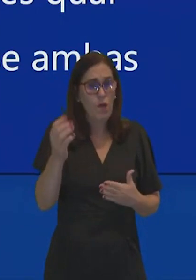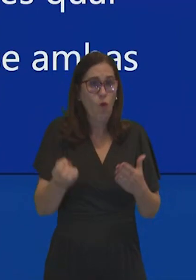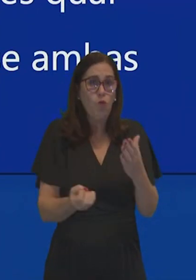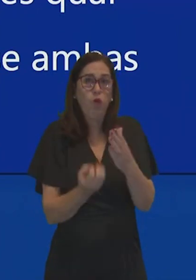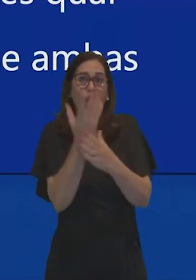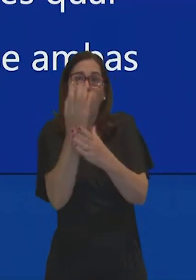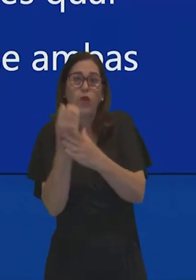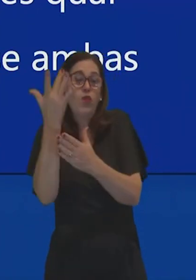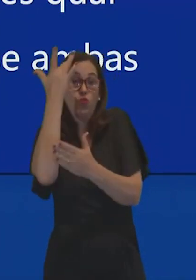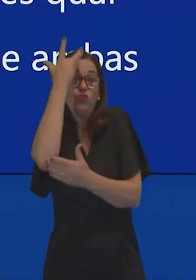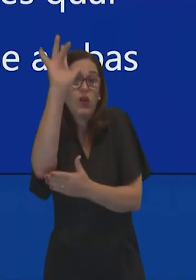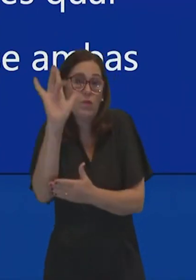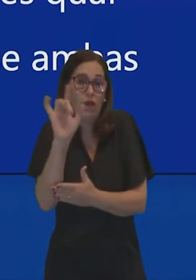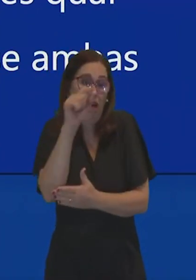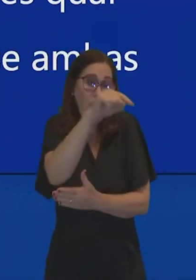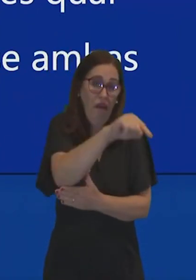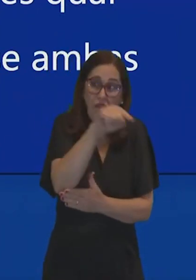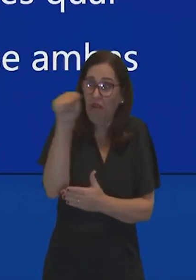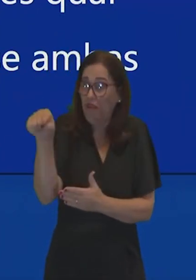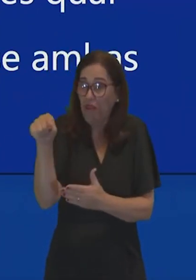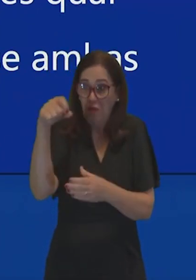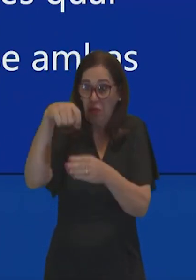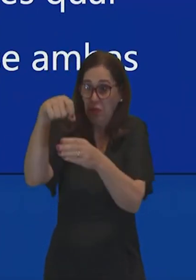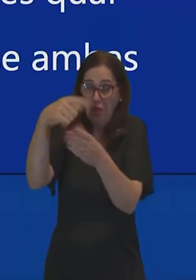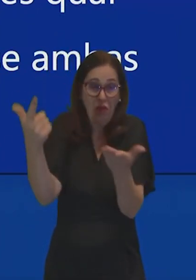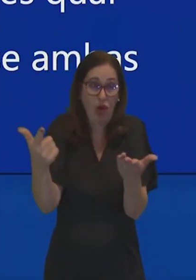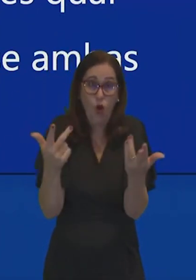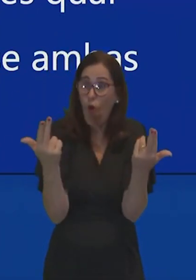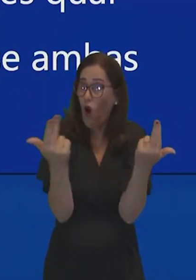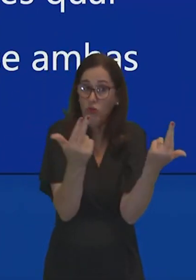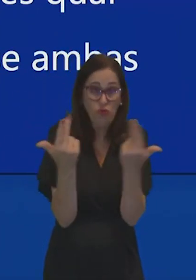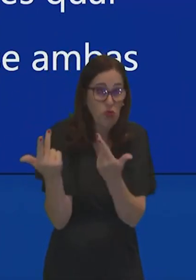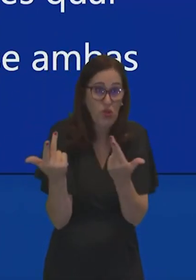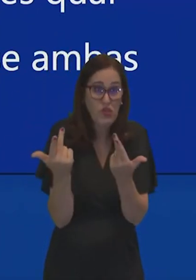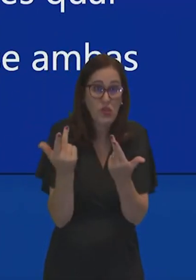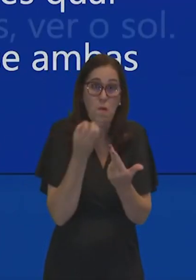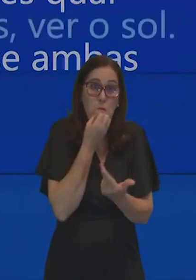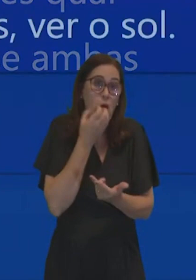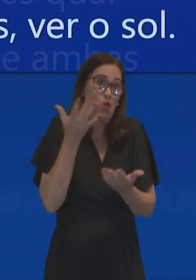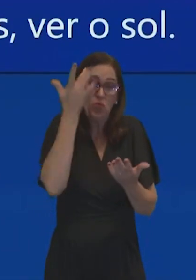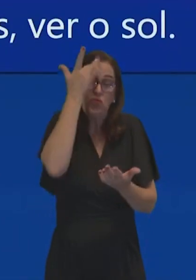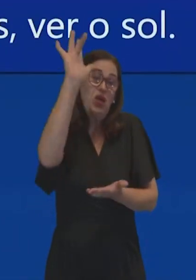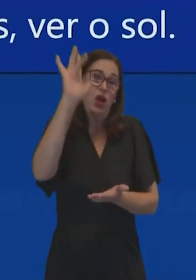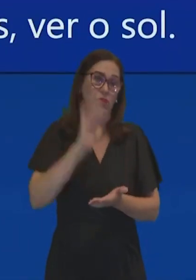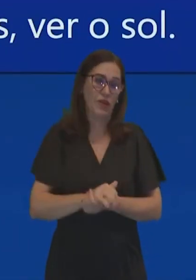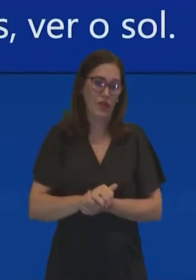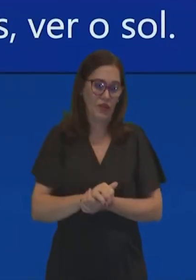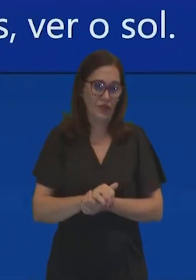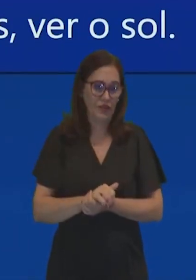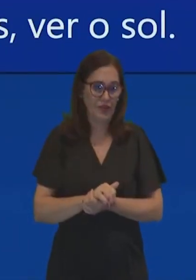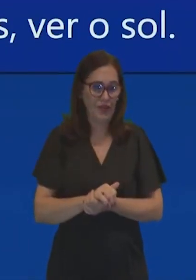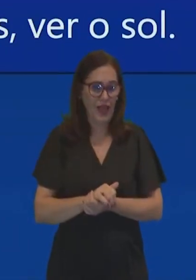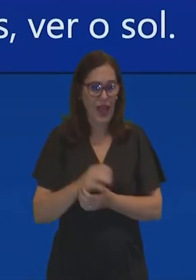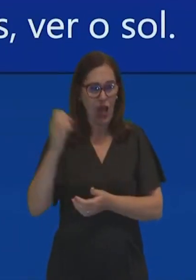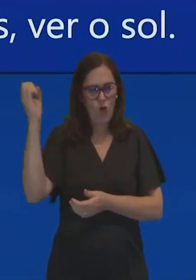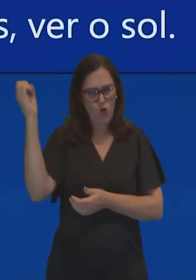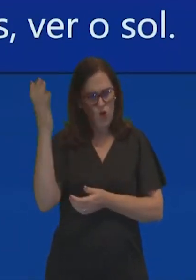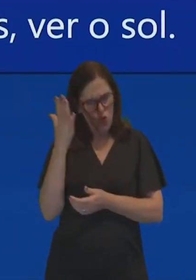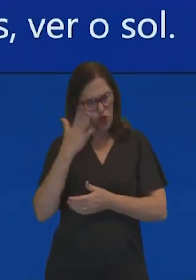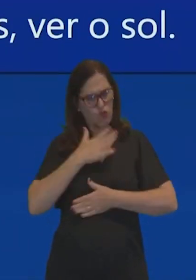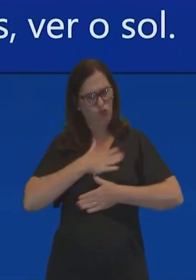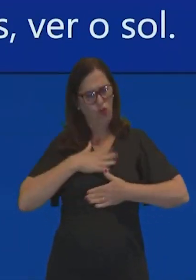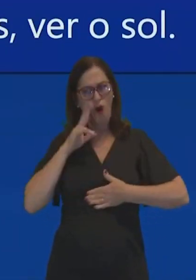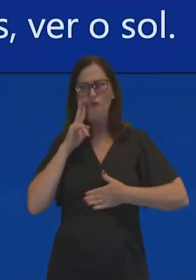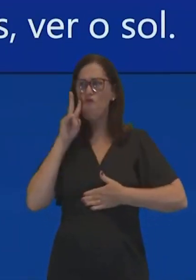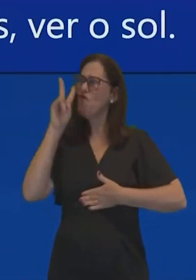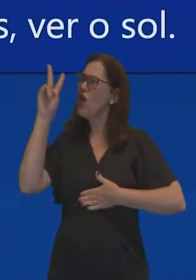prosperará, se esta, se aquela, ou se ambas igualmente serão boas. Doce é a luz, e agradável aos